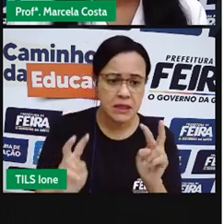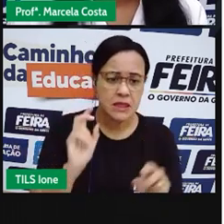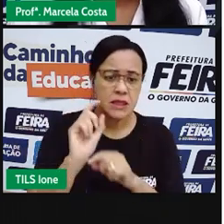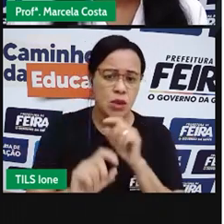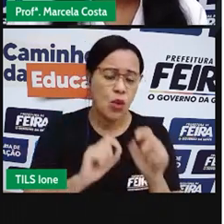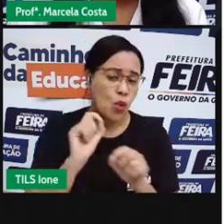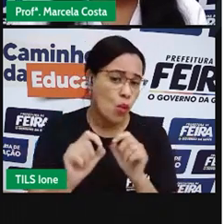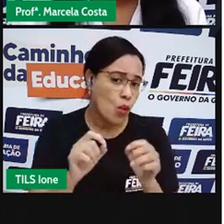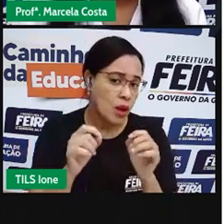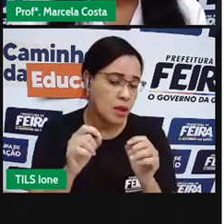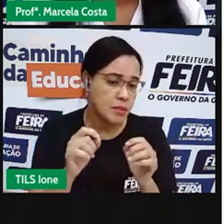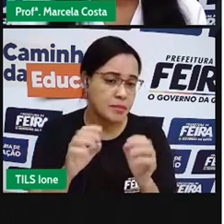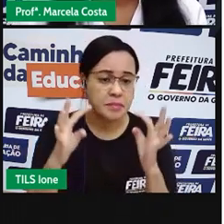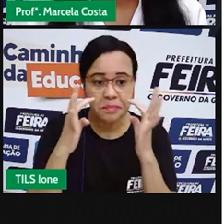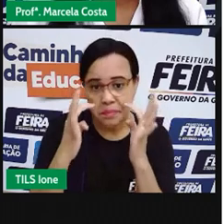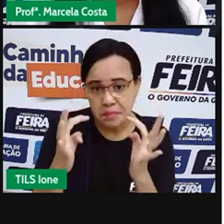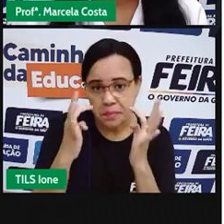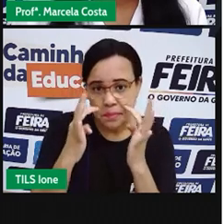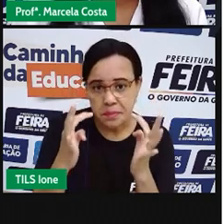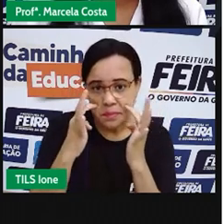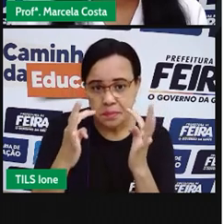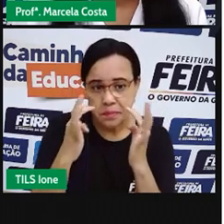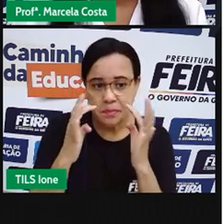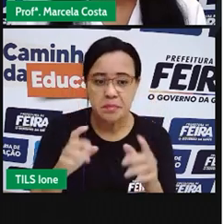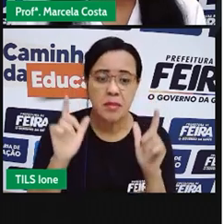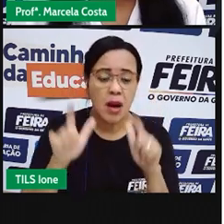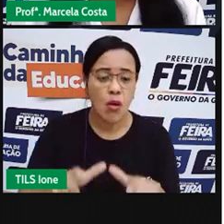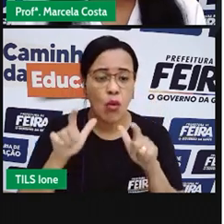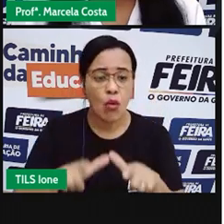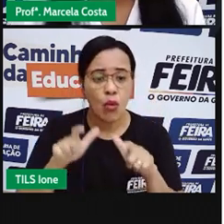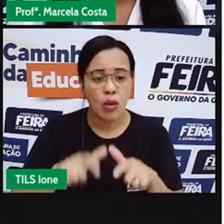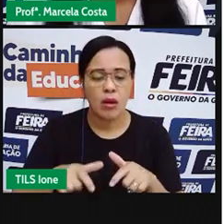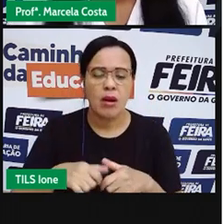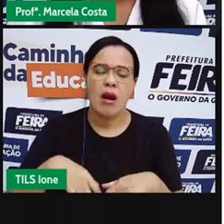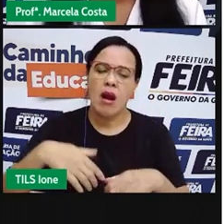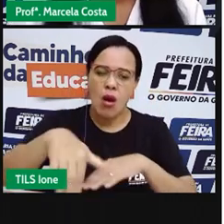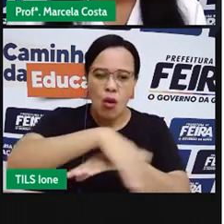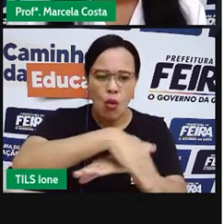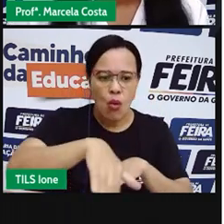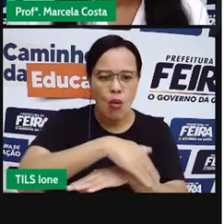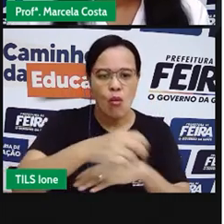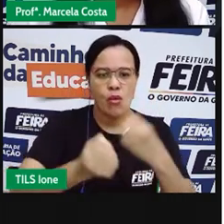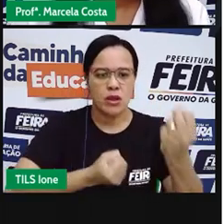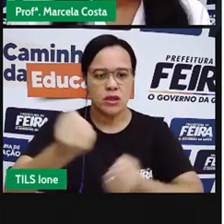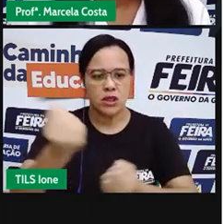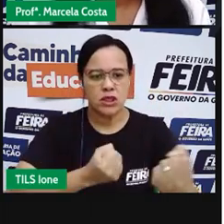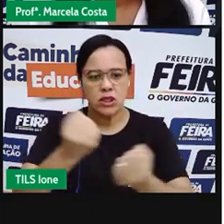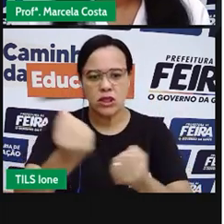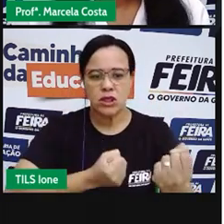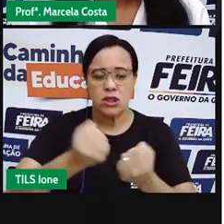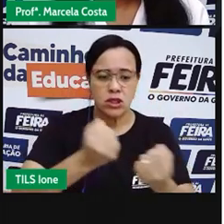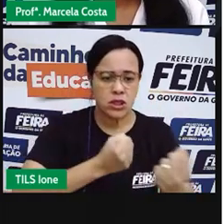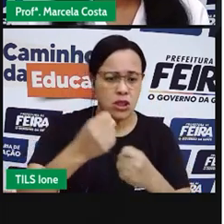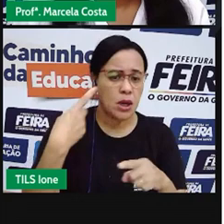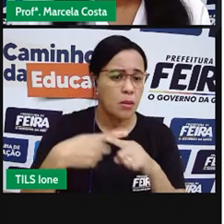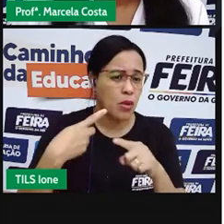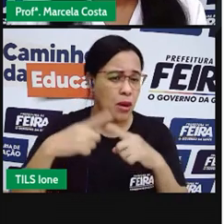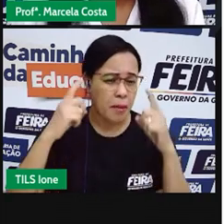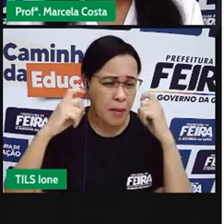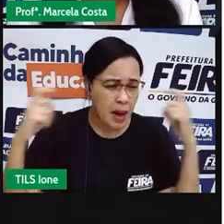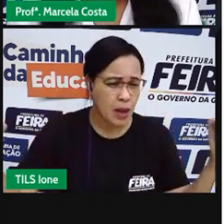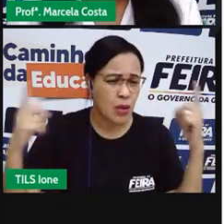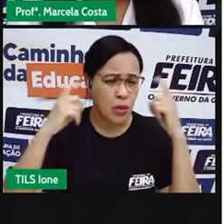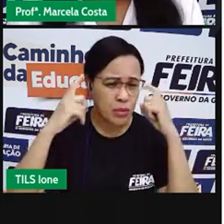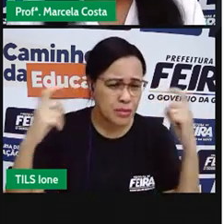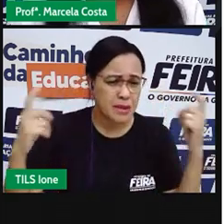esse som, esse tipo de poluição, no trânsito, pelo barulho do fluxo do carro,